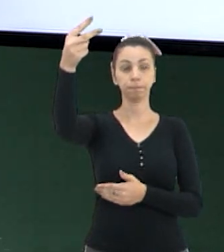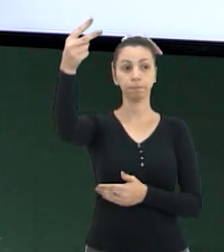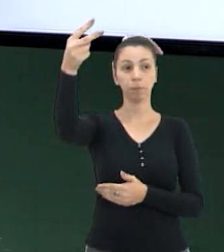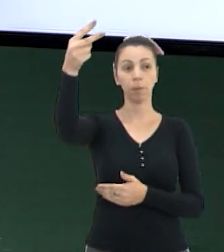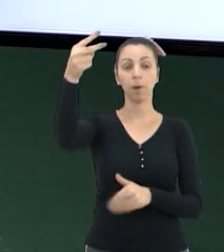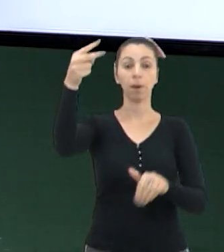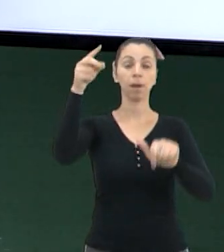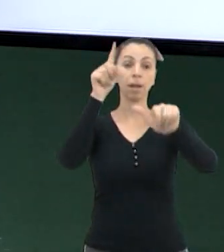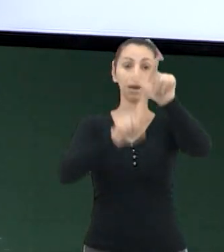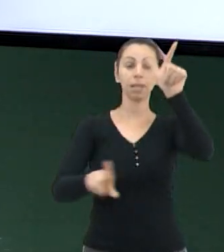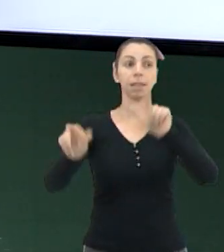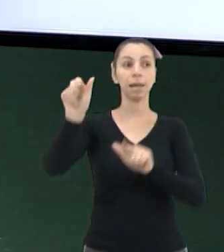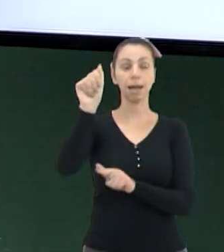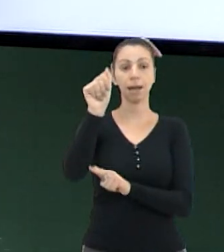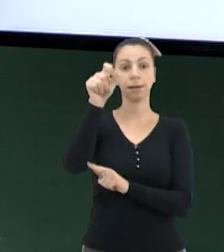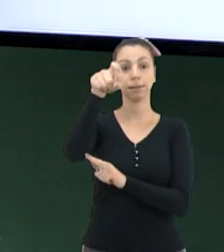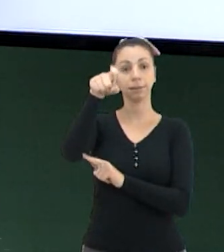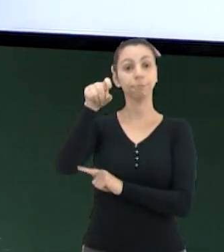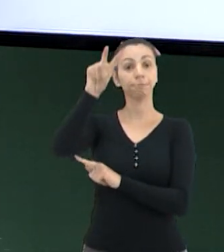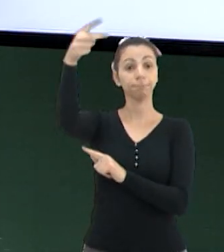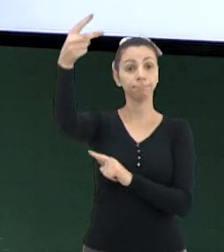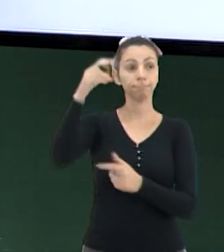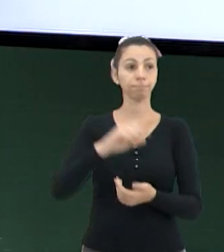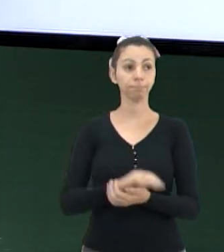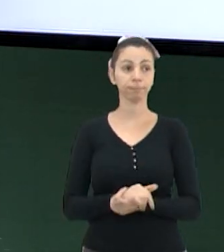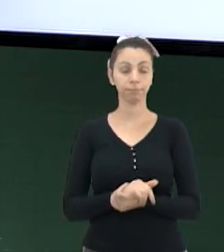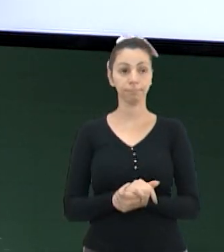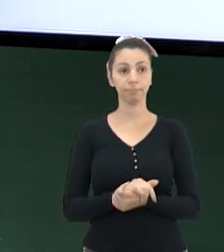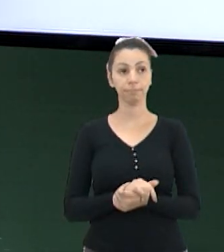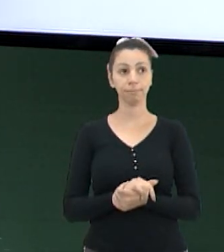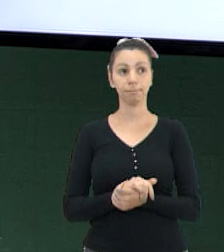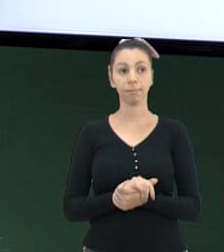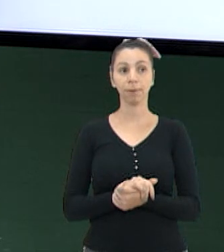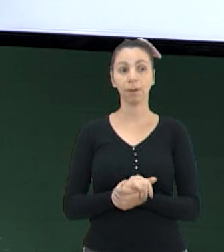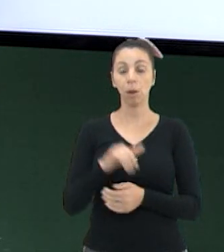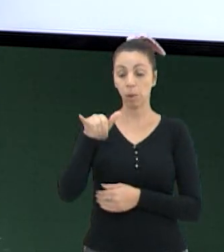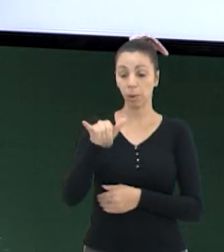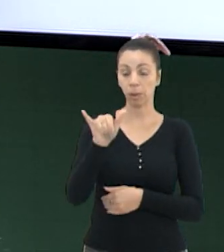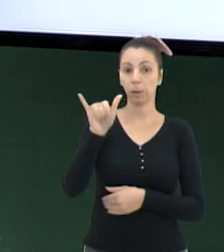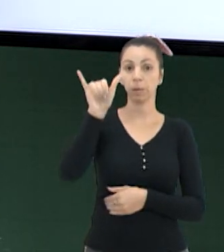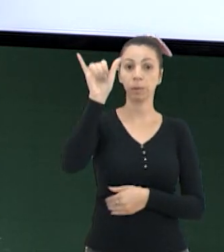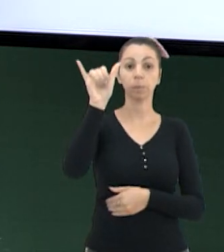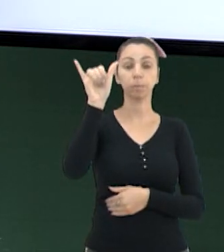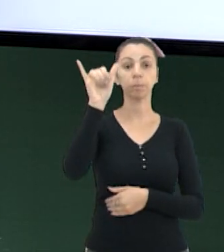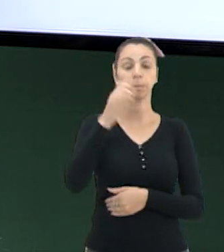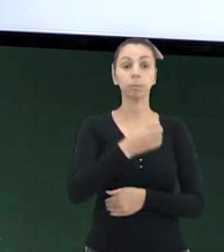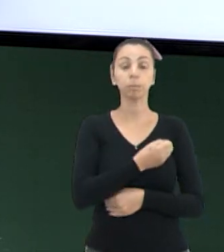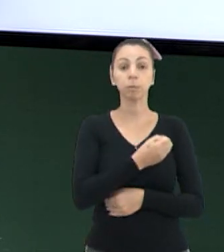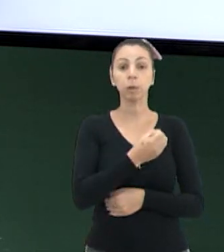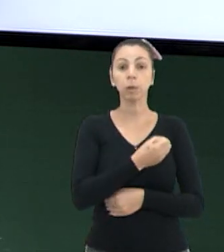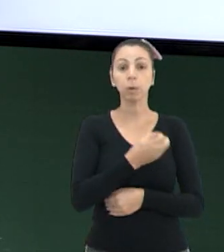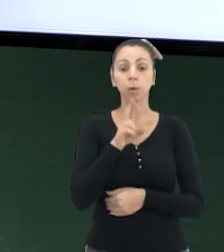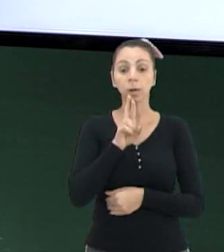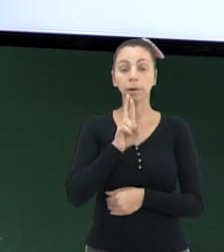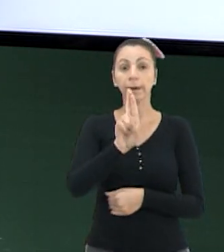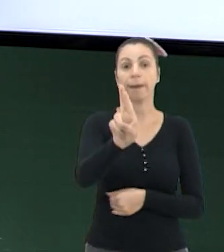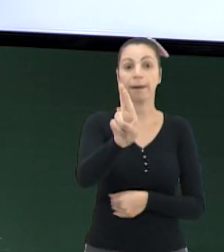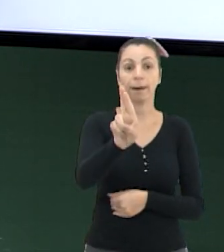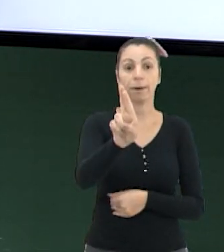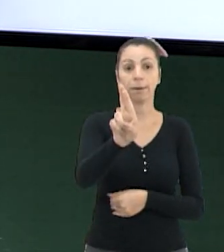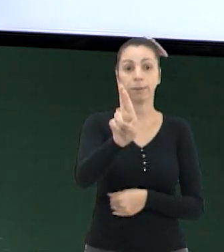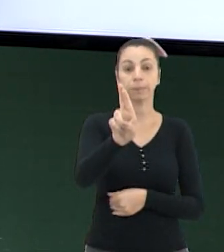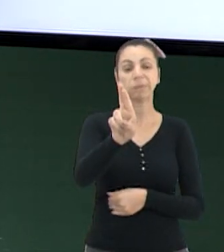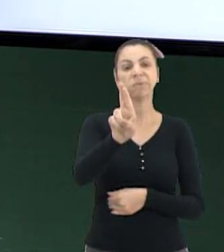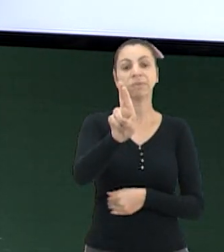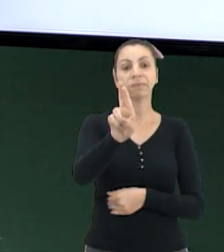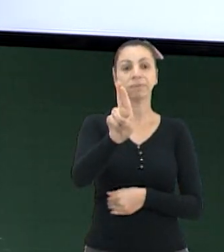A. O cubo do número real y. O cubo do número real y. Lembra que se o quadrado é 2, o cubo vai